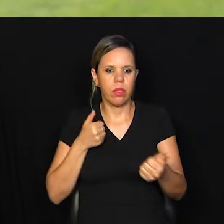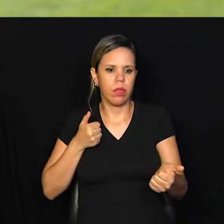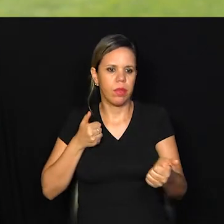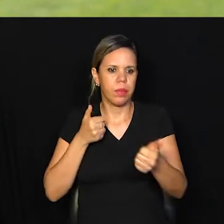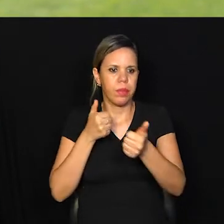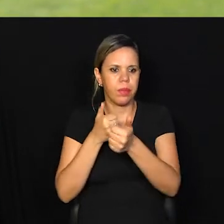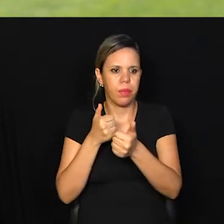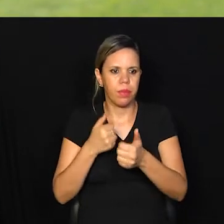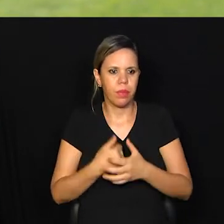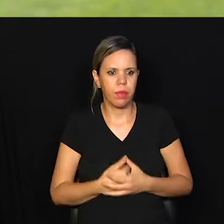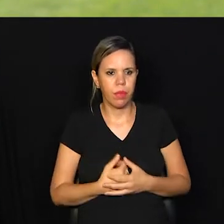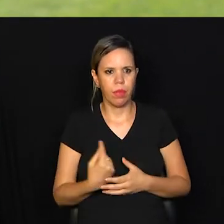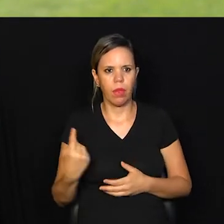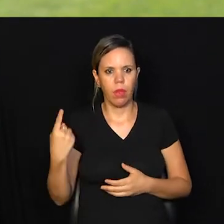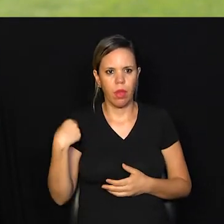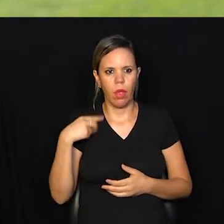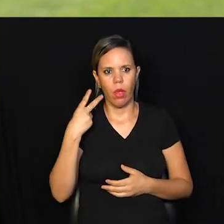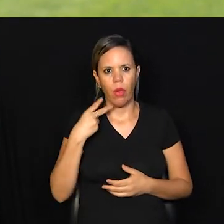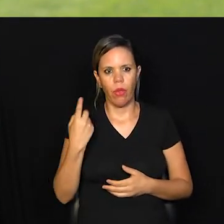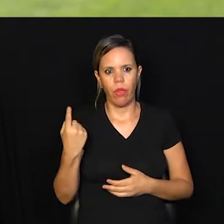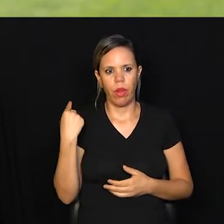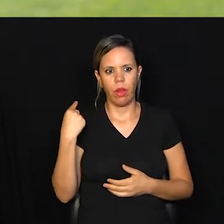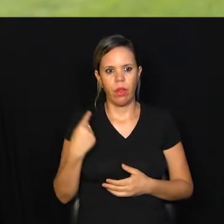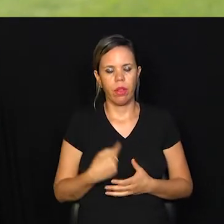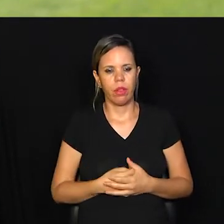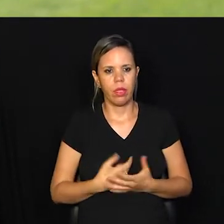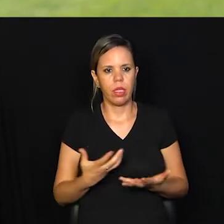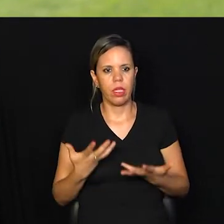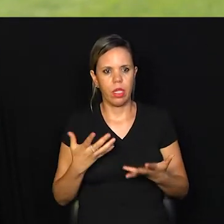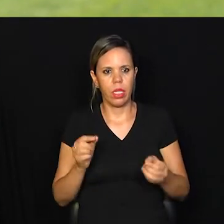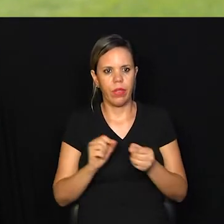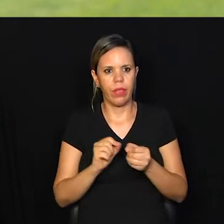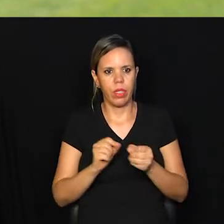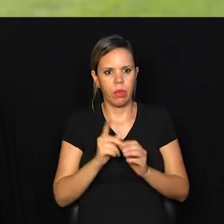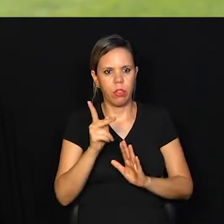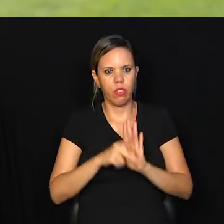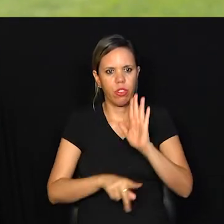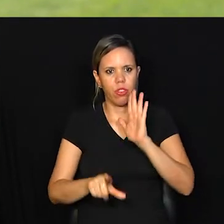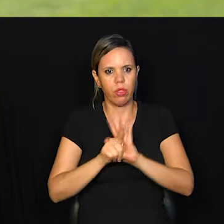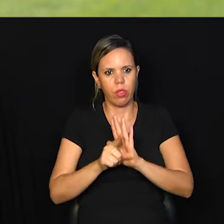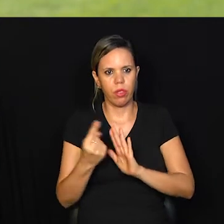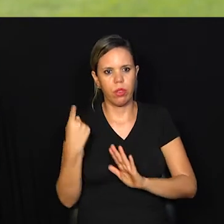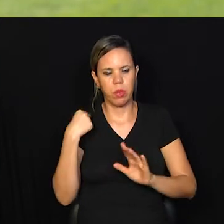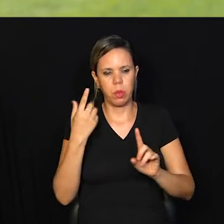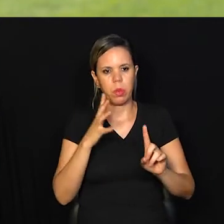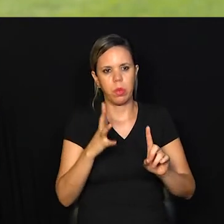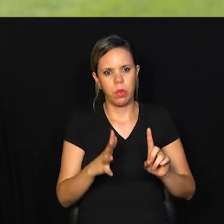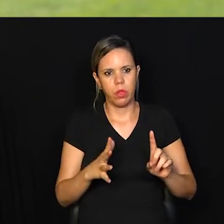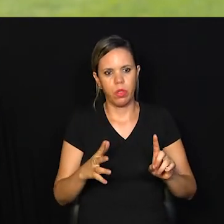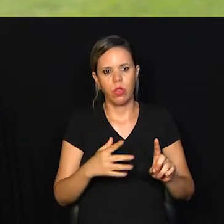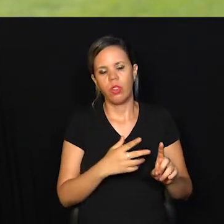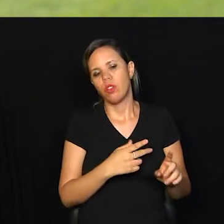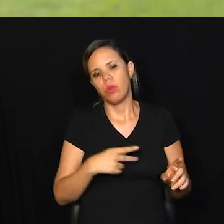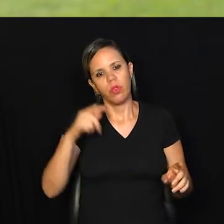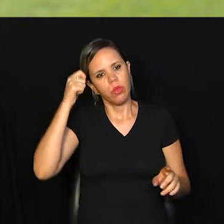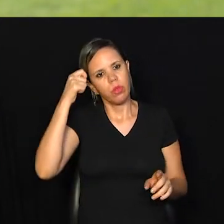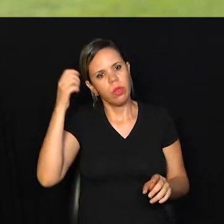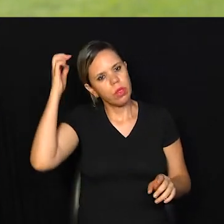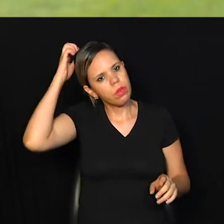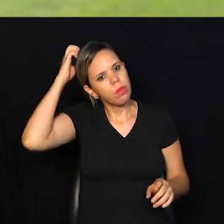aproximação na época que eu era vereador, porque eu queria fazer um projeto de lei para homenagear a Ponte Preta. Eu não queria fazer